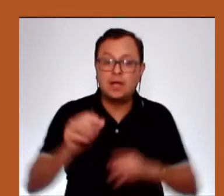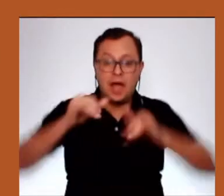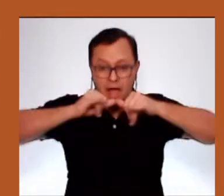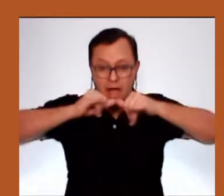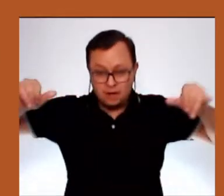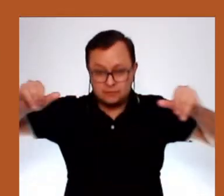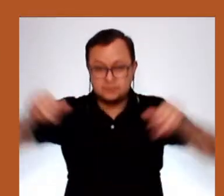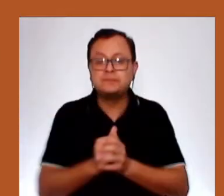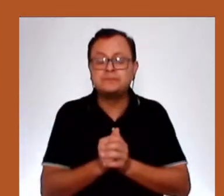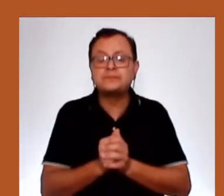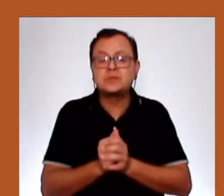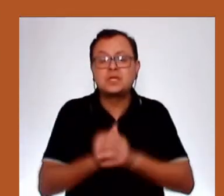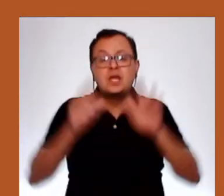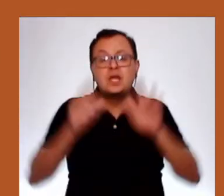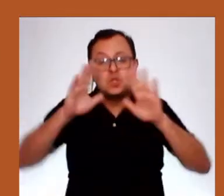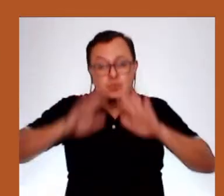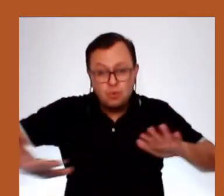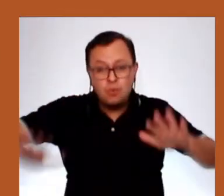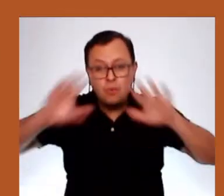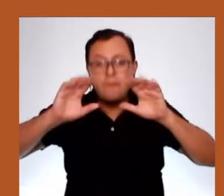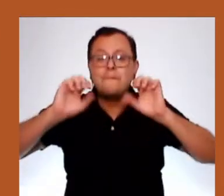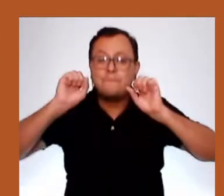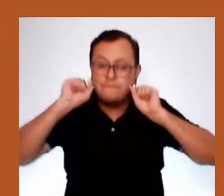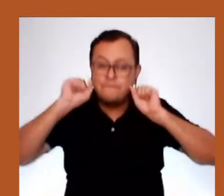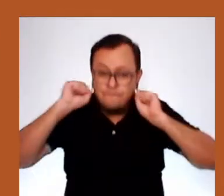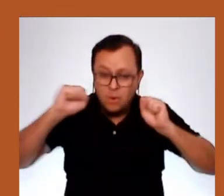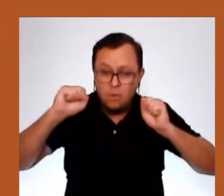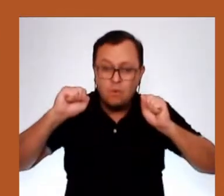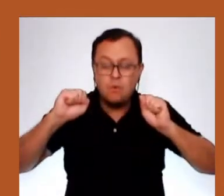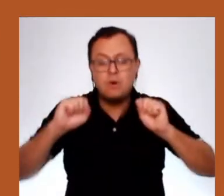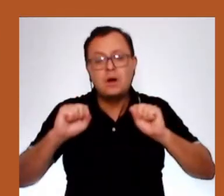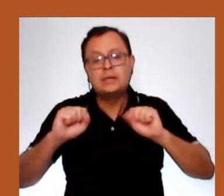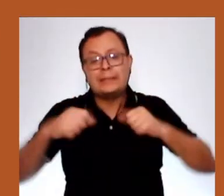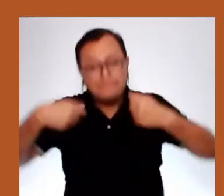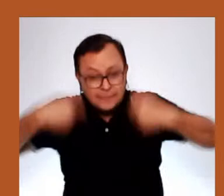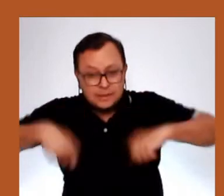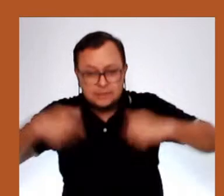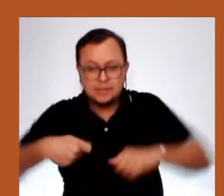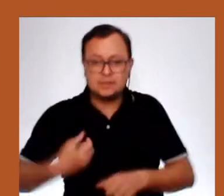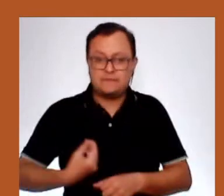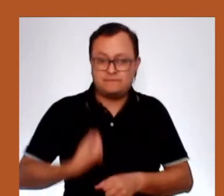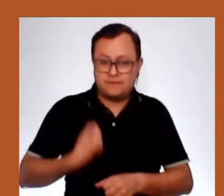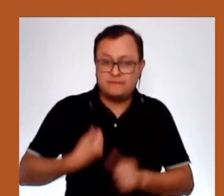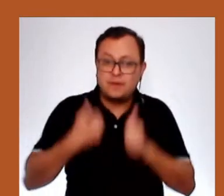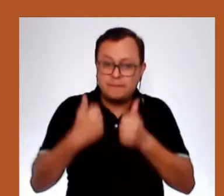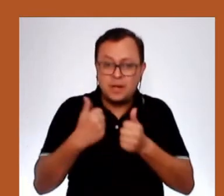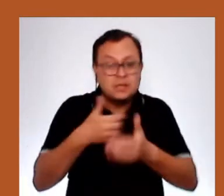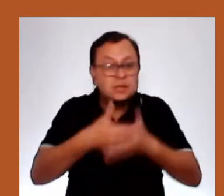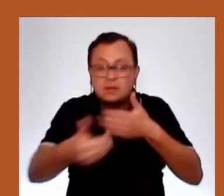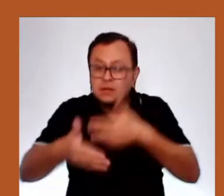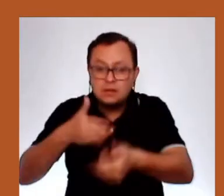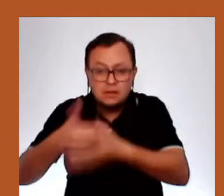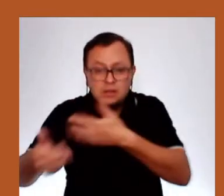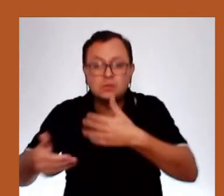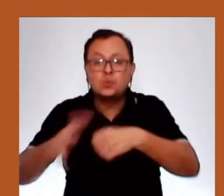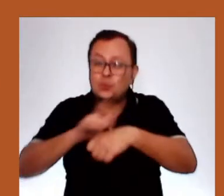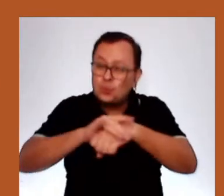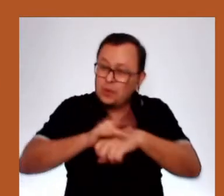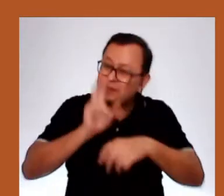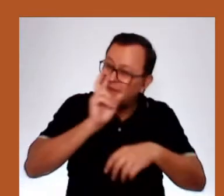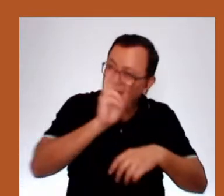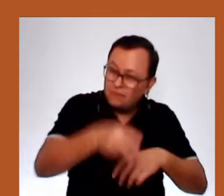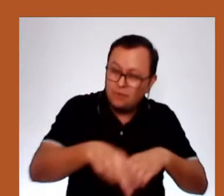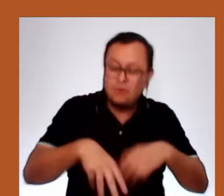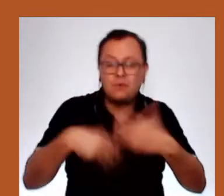pessoas podem e devem viver bem, independente de terem uma doença crônica, degenerativa,